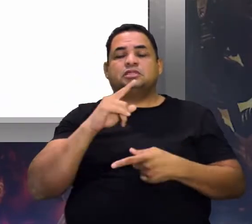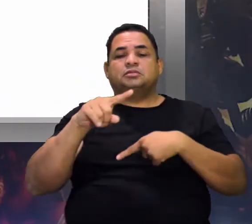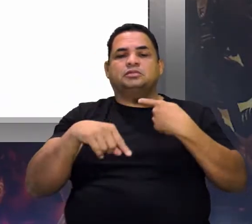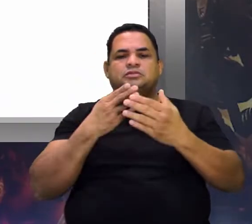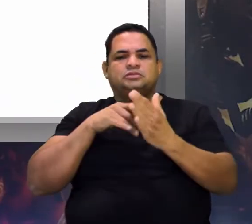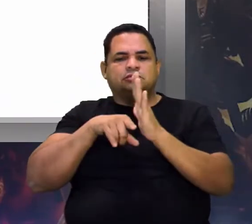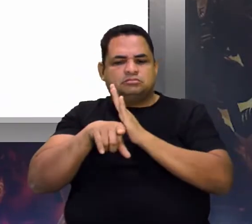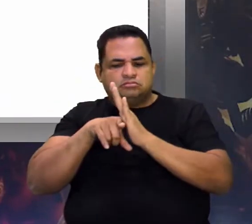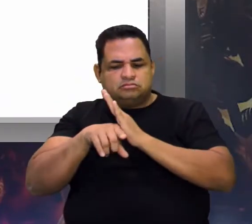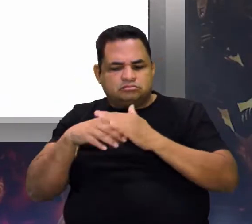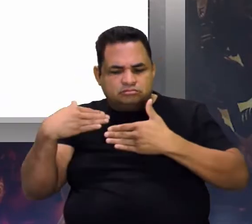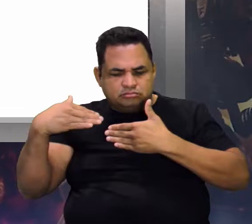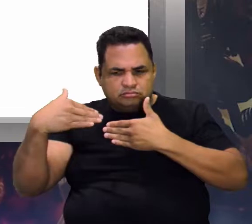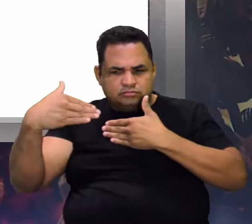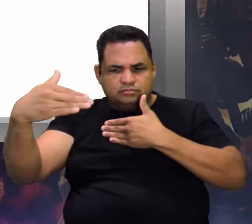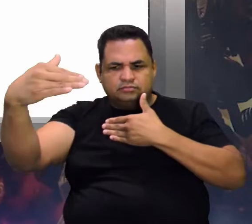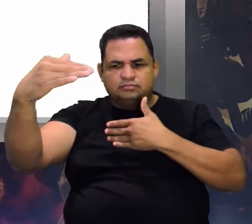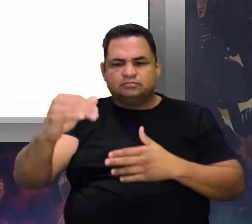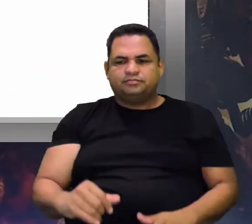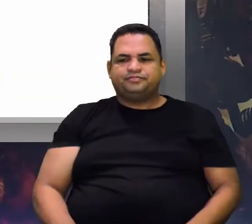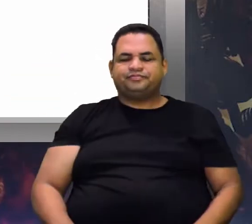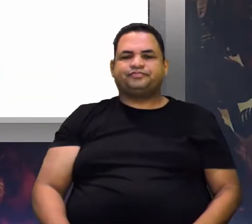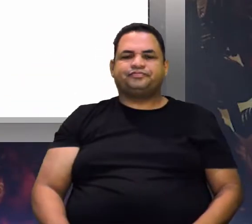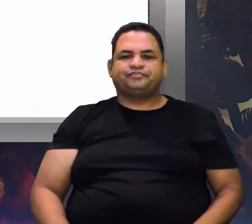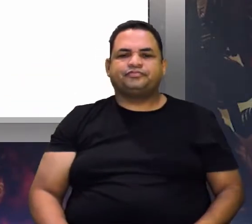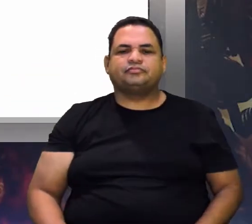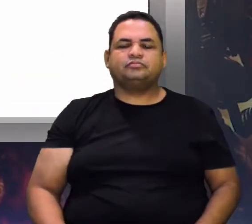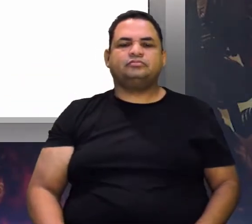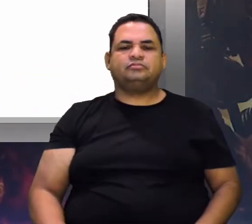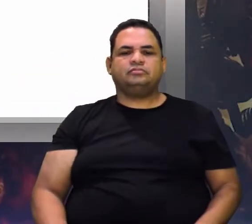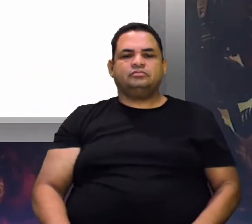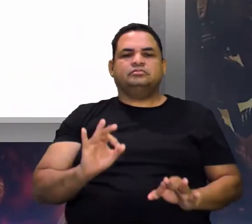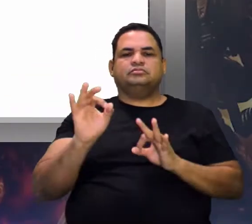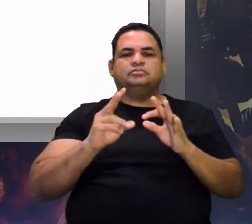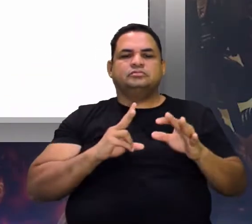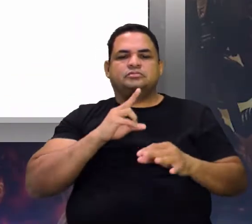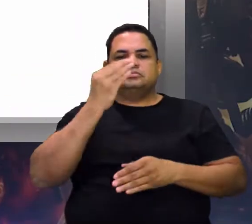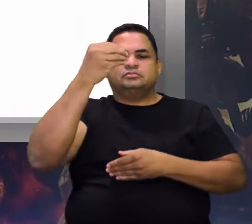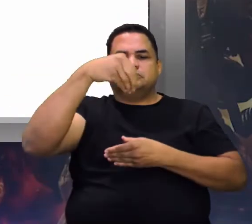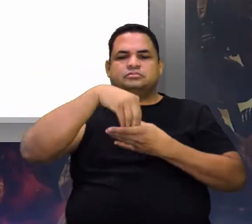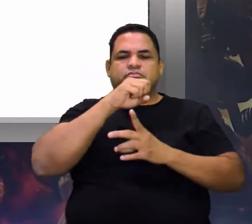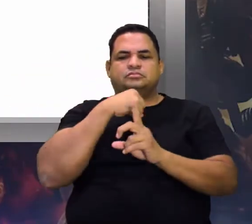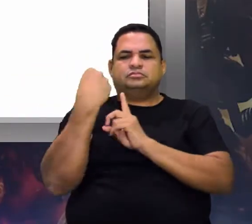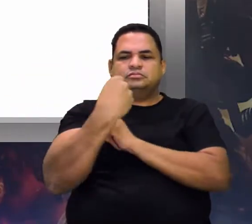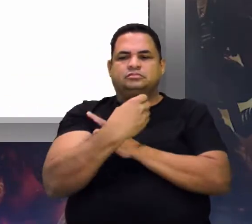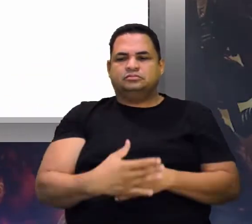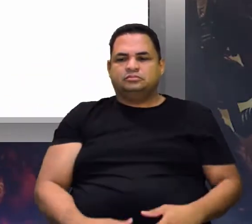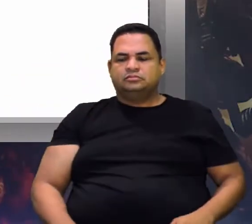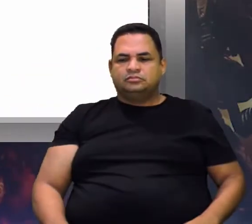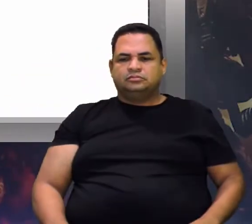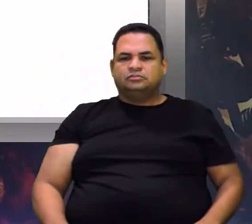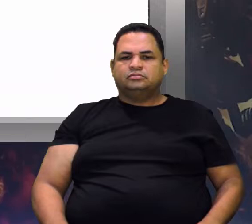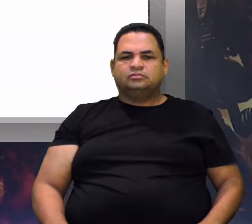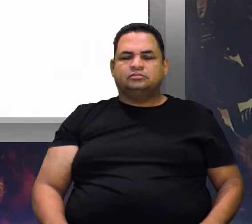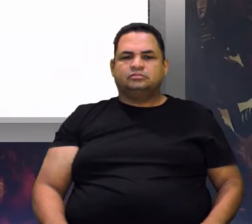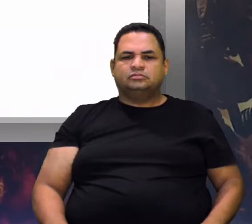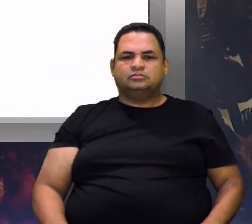estudados ao longo do tempo. Então, elas estão fortes dentro da nossa sociedade,